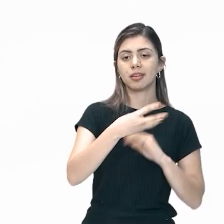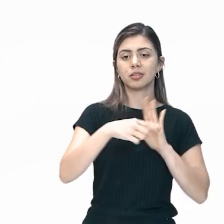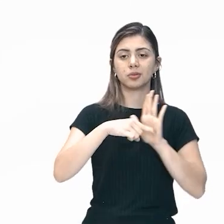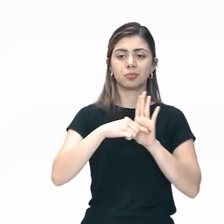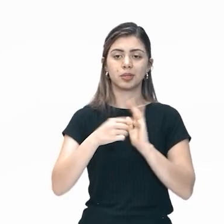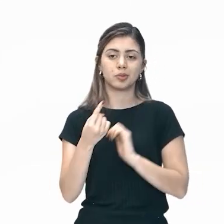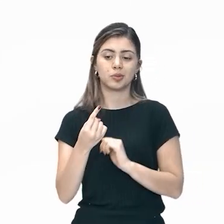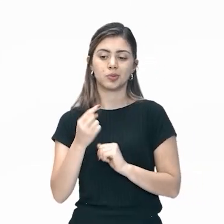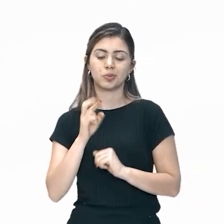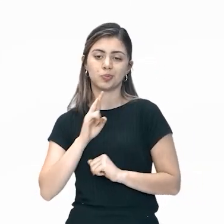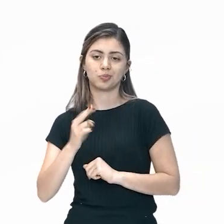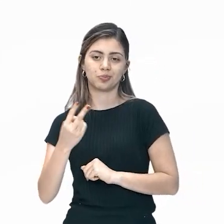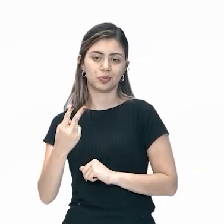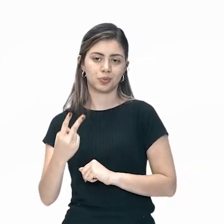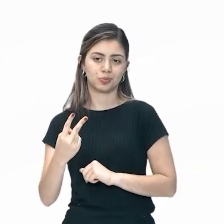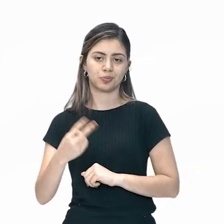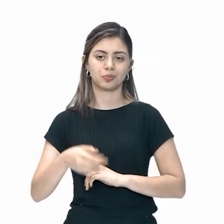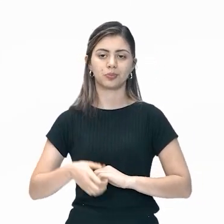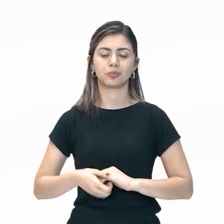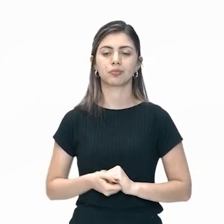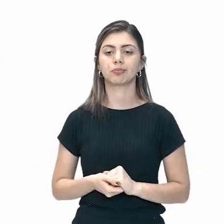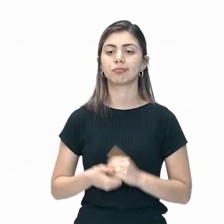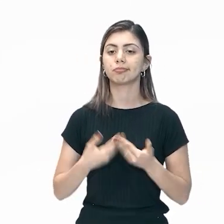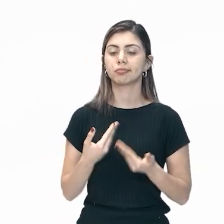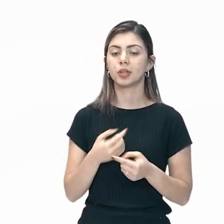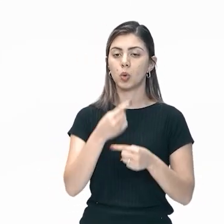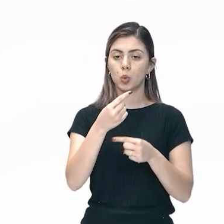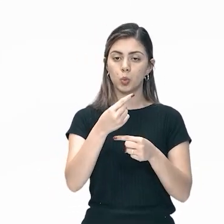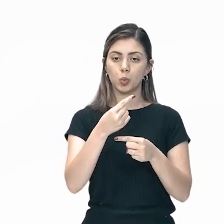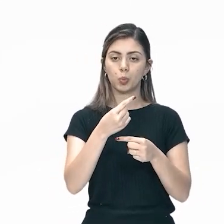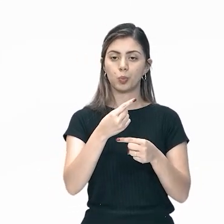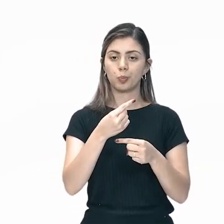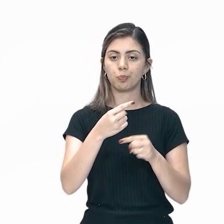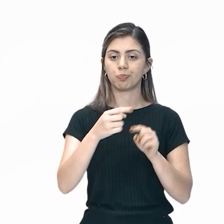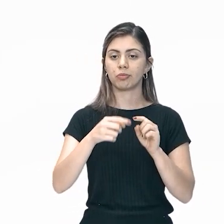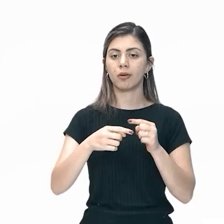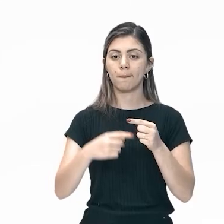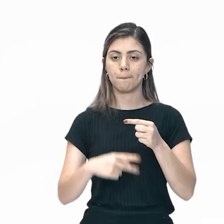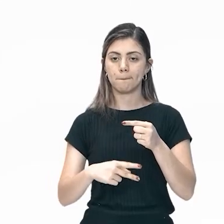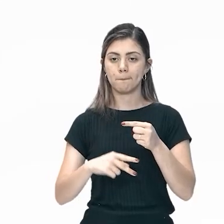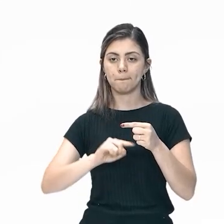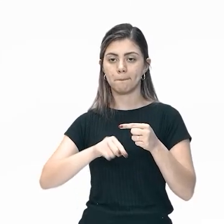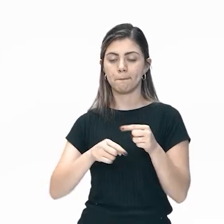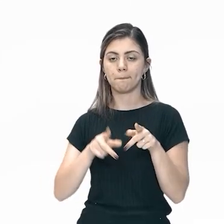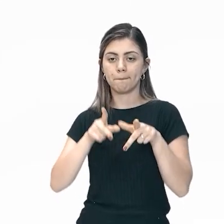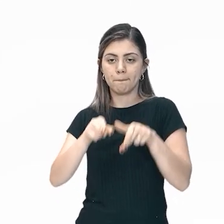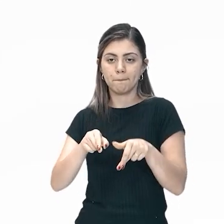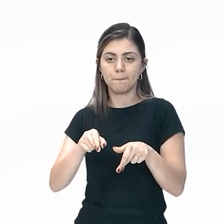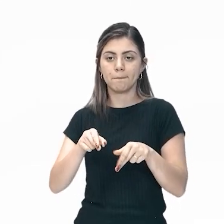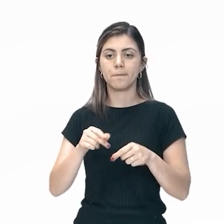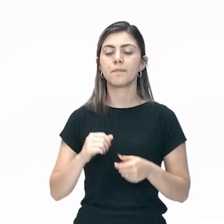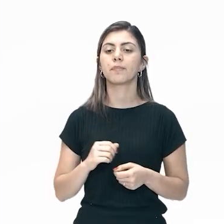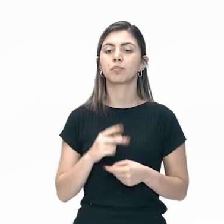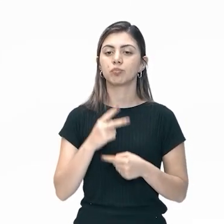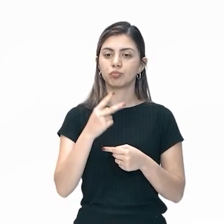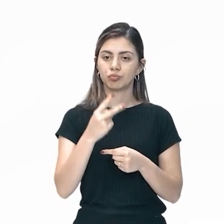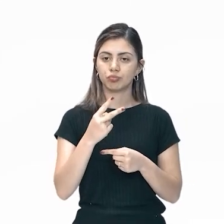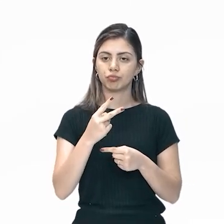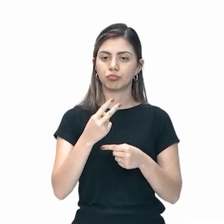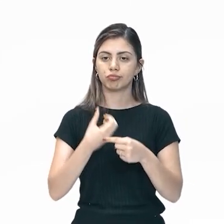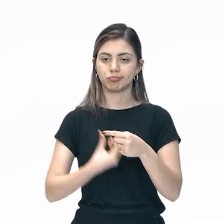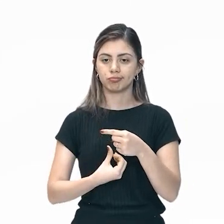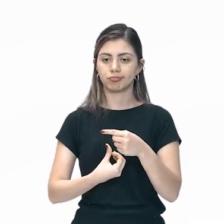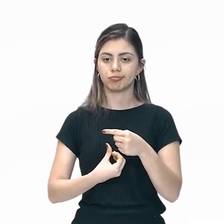é 2. Então, vai ficar 1 sobre pelinha igual a 2